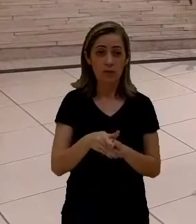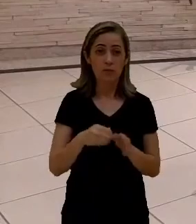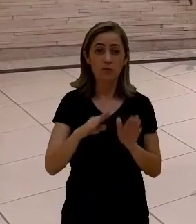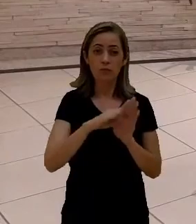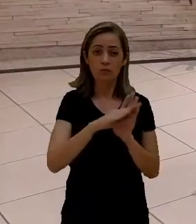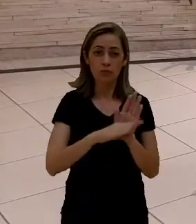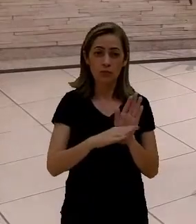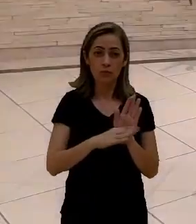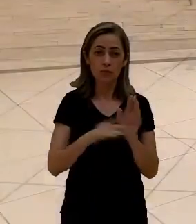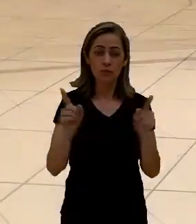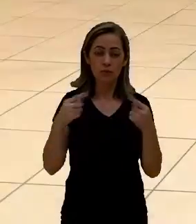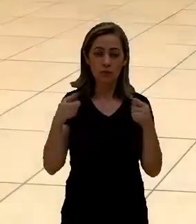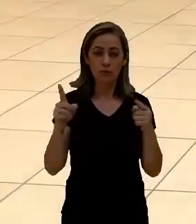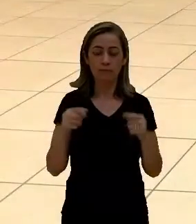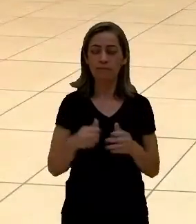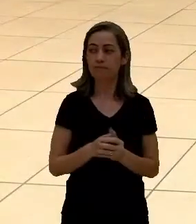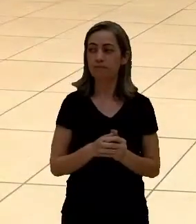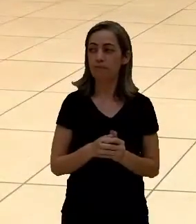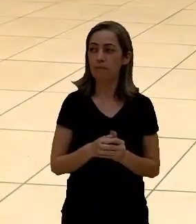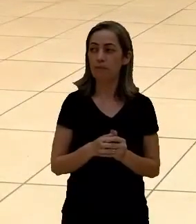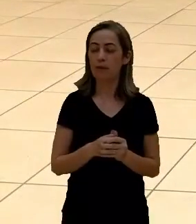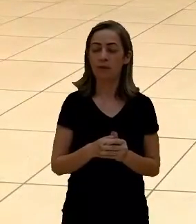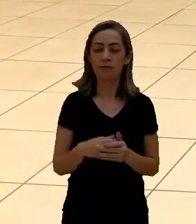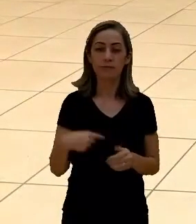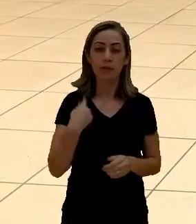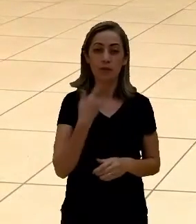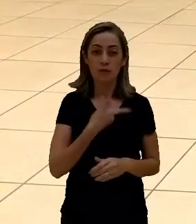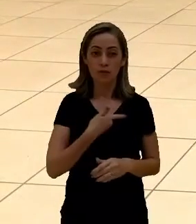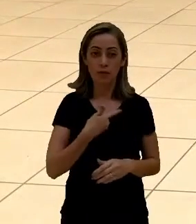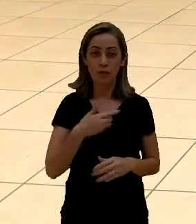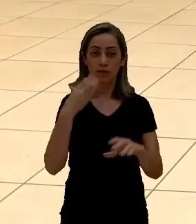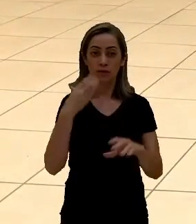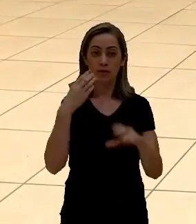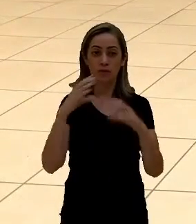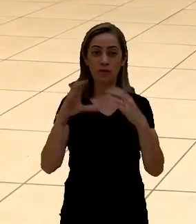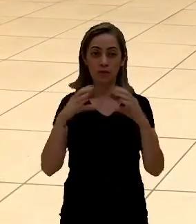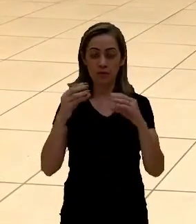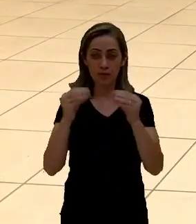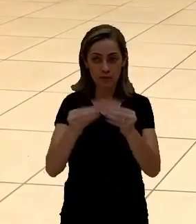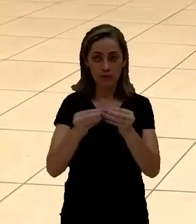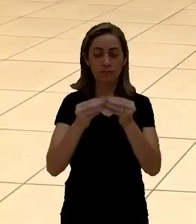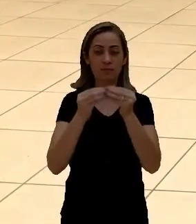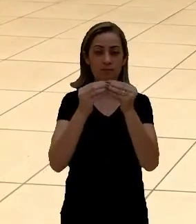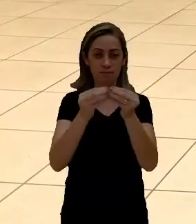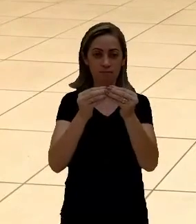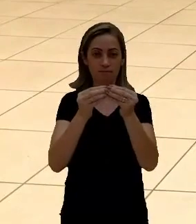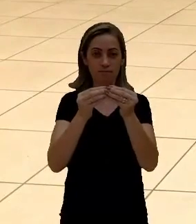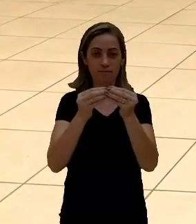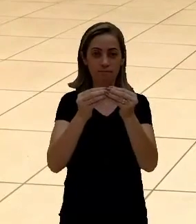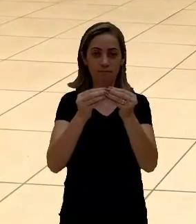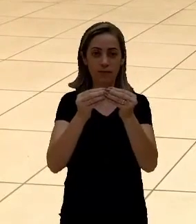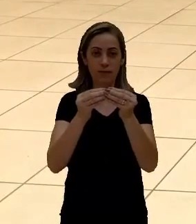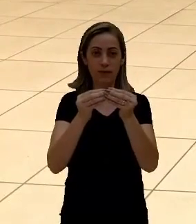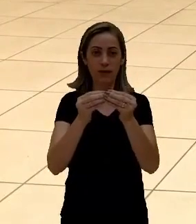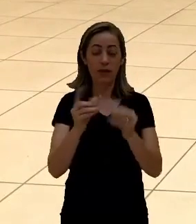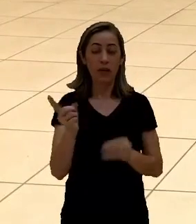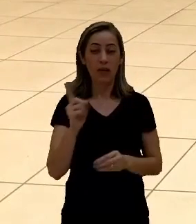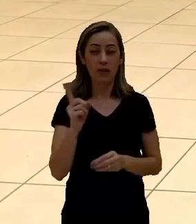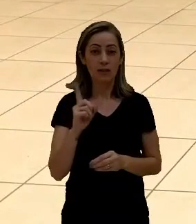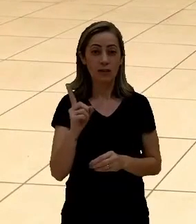música Eu costumo dizer que nós cantamos a missa e não cantamos na missa